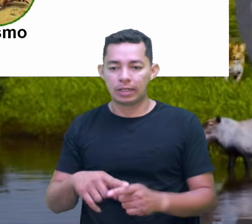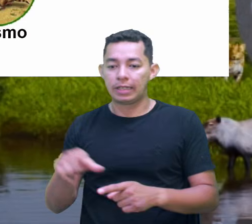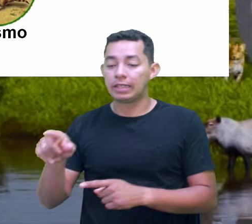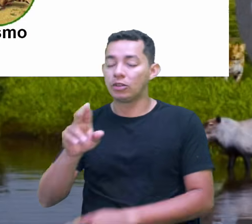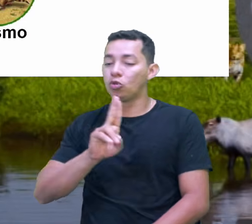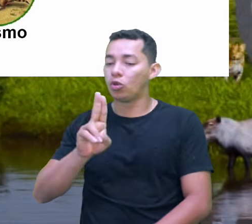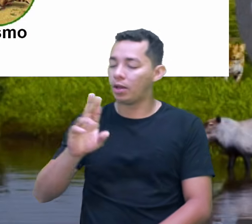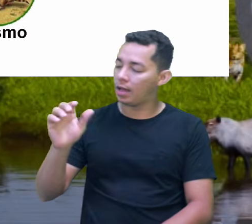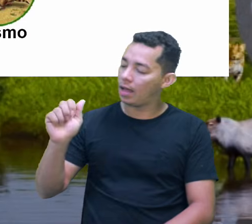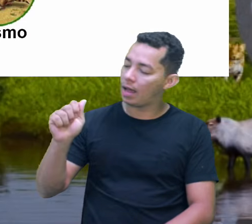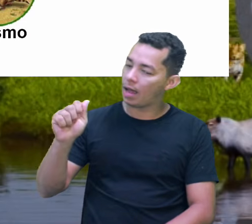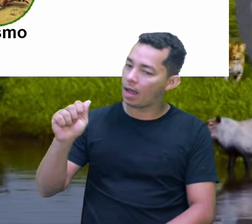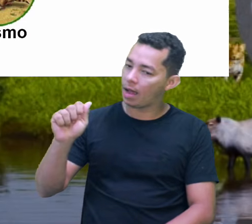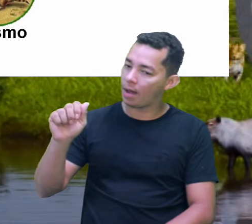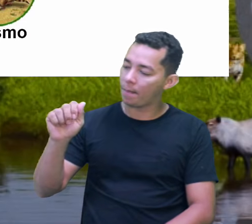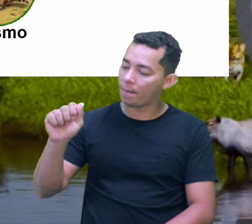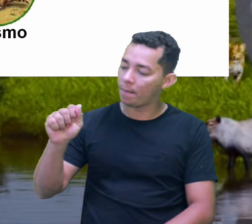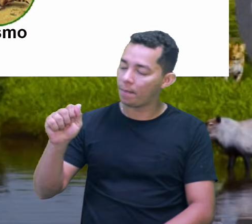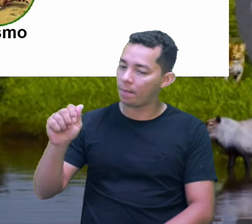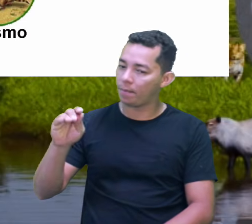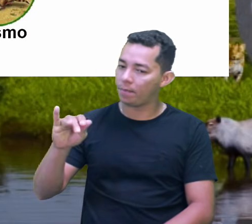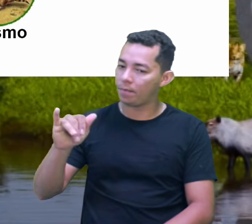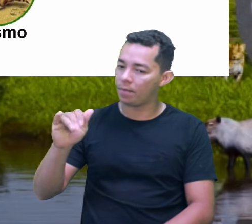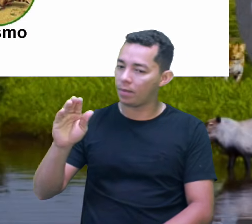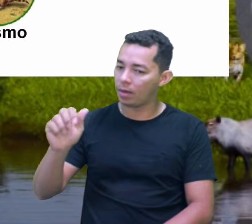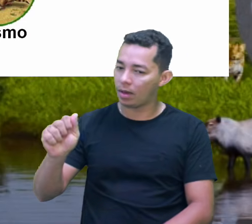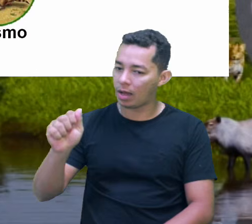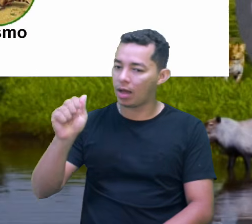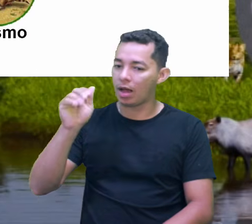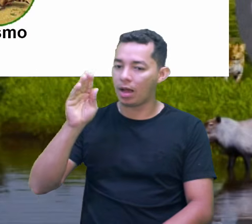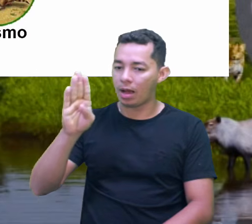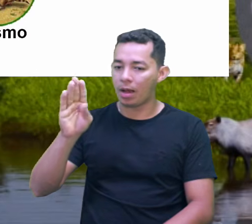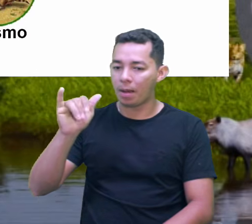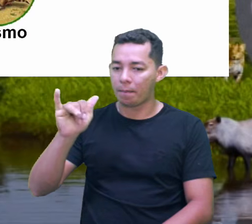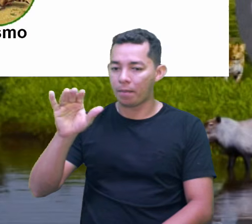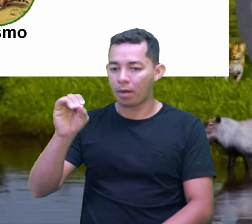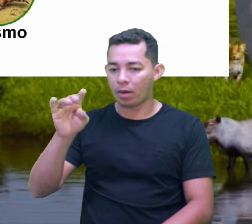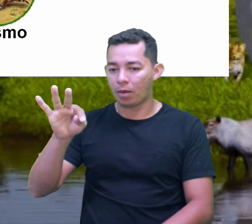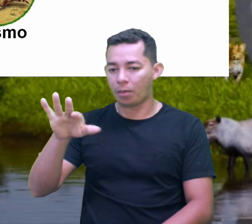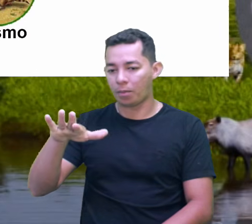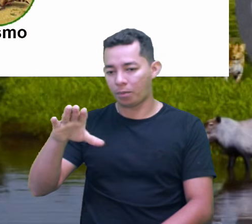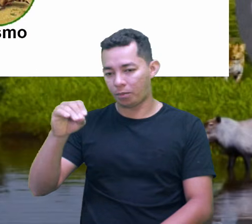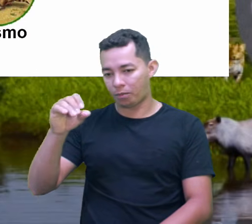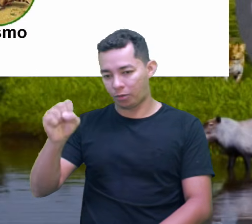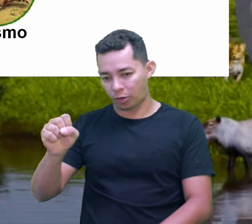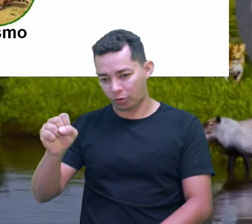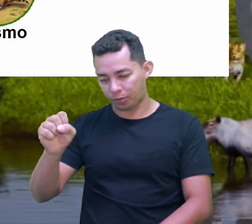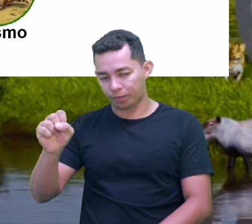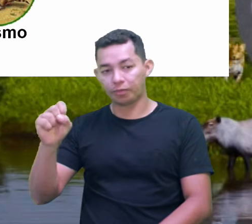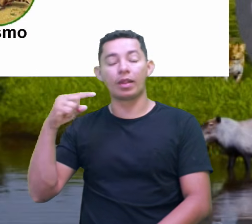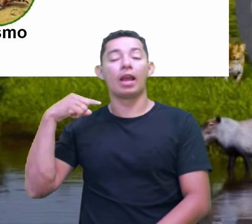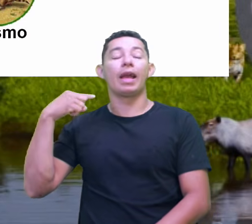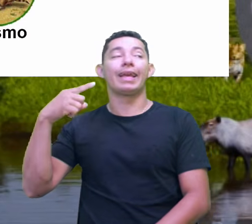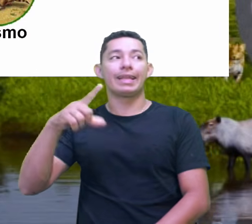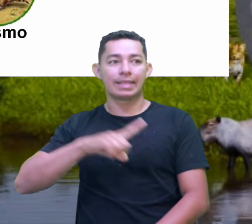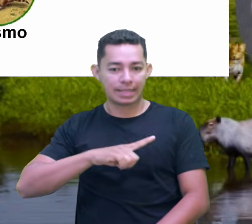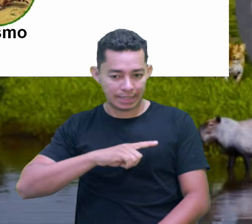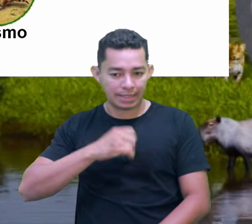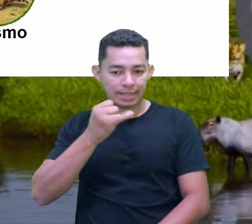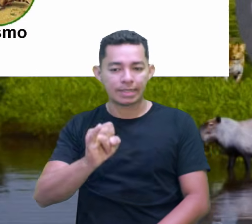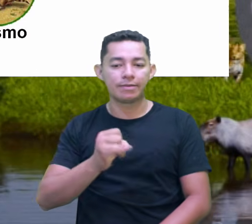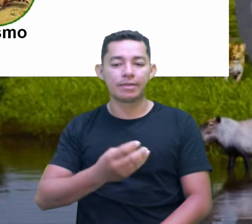abióticos. Os fatores que têm vida, que somos nós, seres vivos, são os fatores